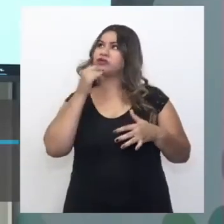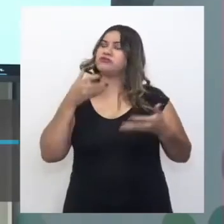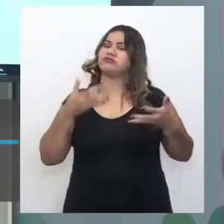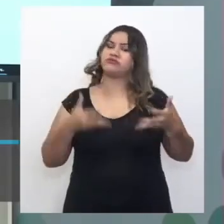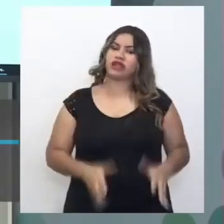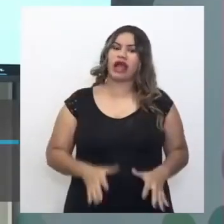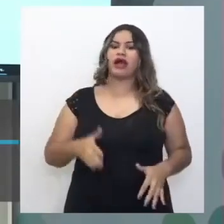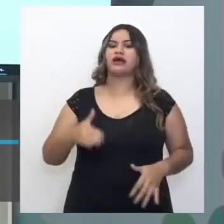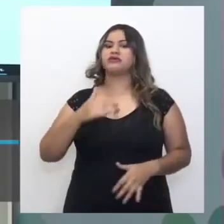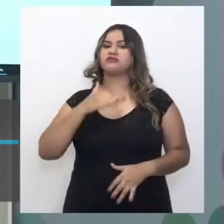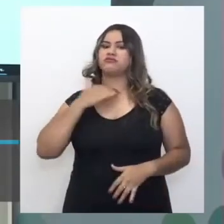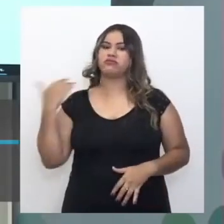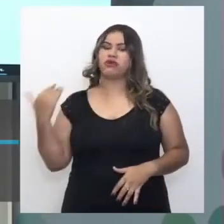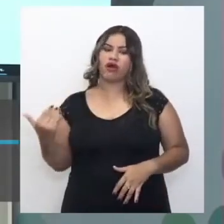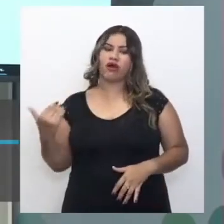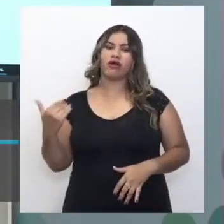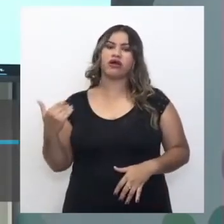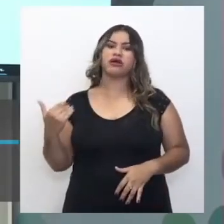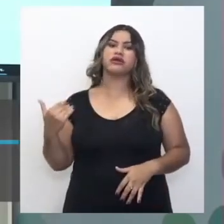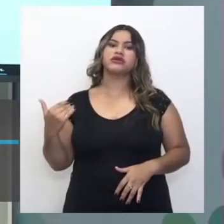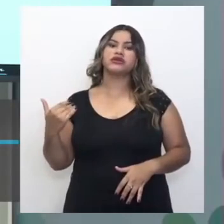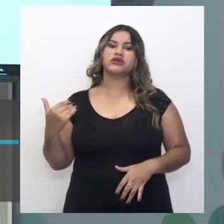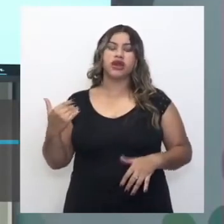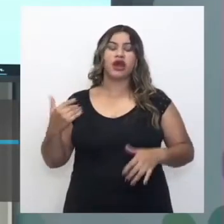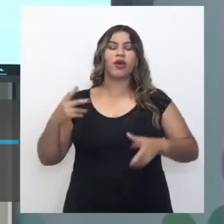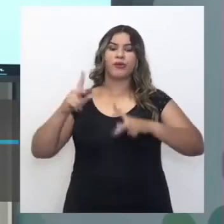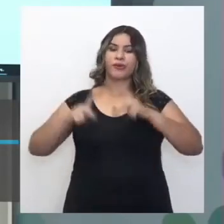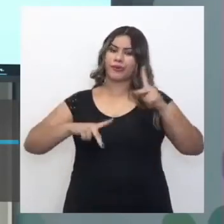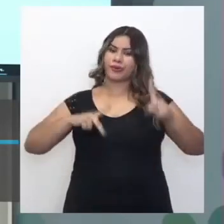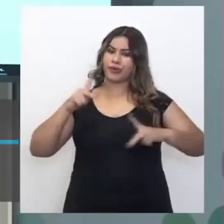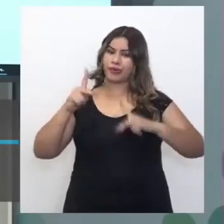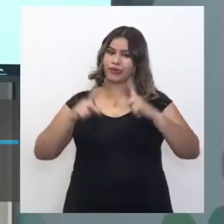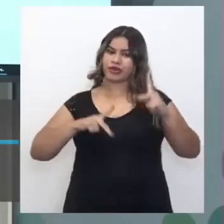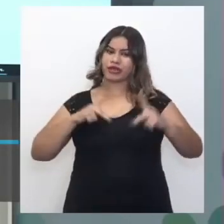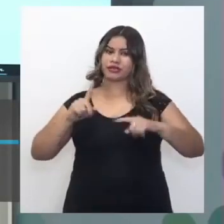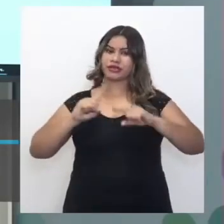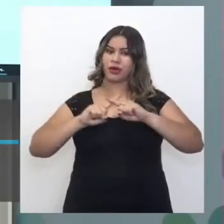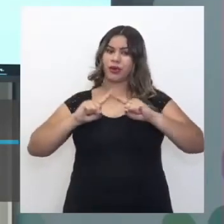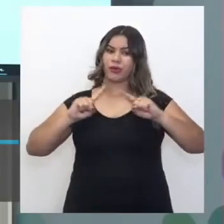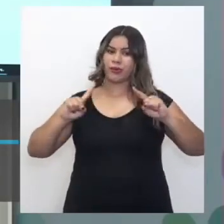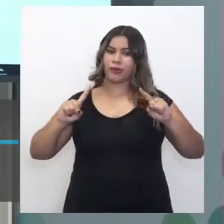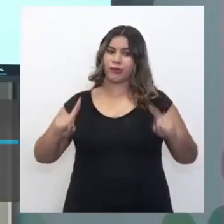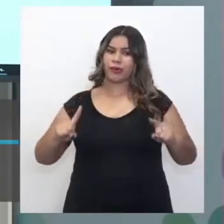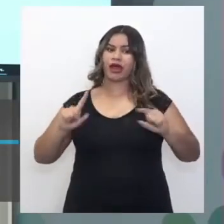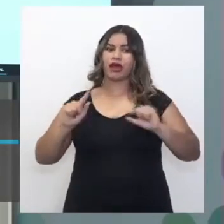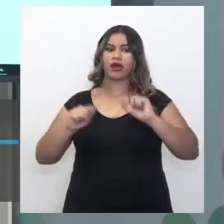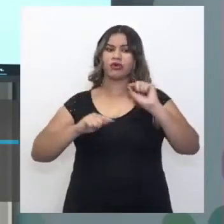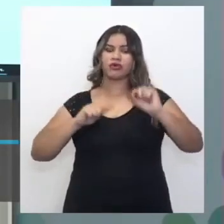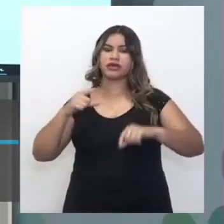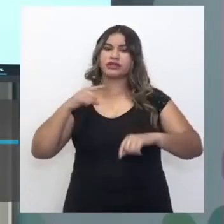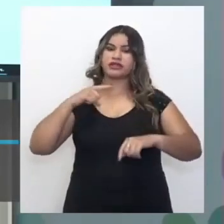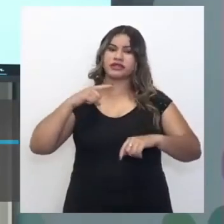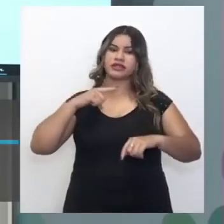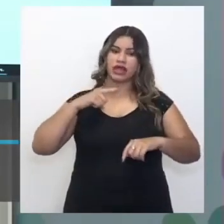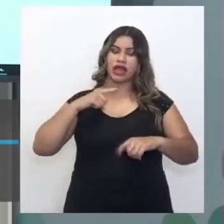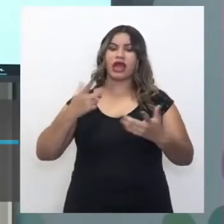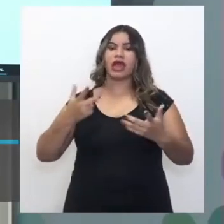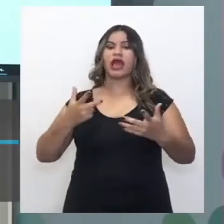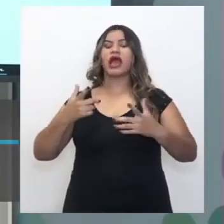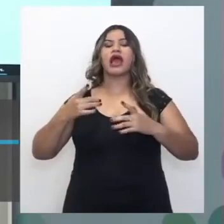de morte, de aumento de população, mas tem outros exemplos que podem ser colocados, taxa de natalidade, taxa de